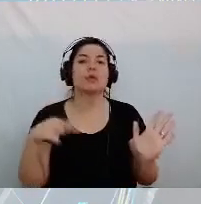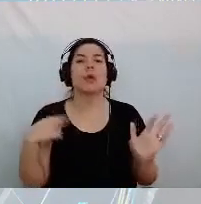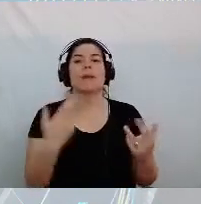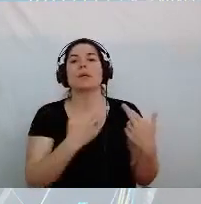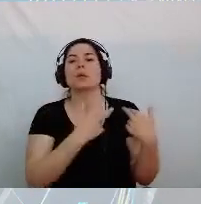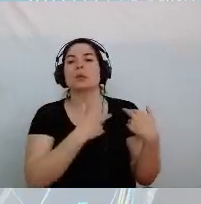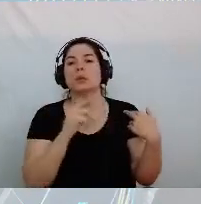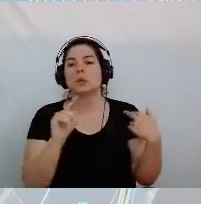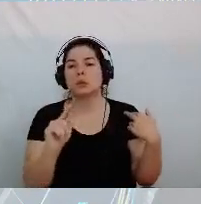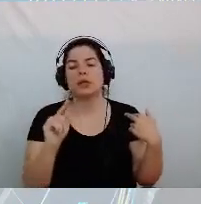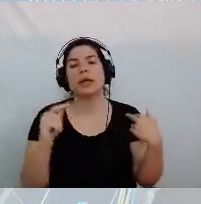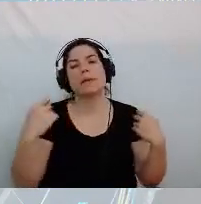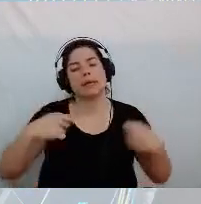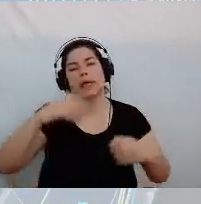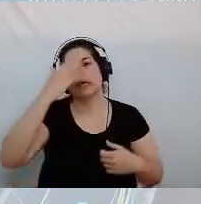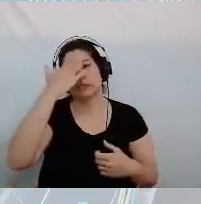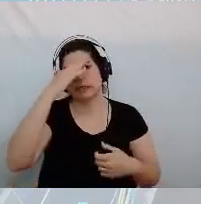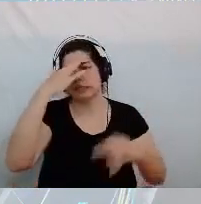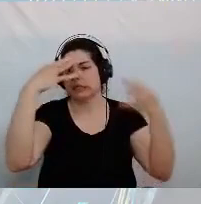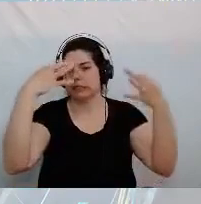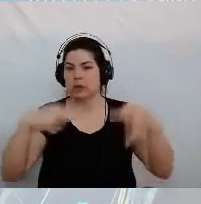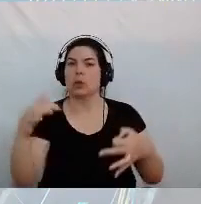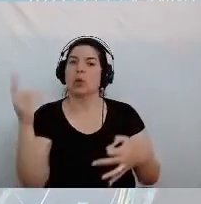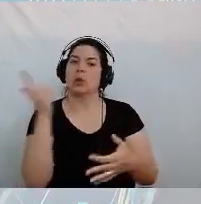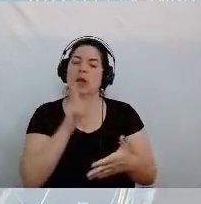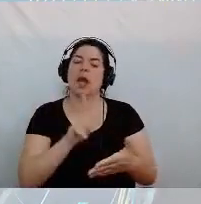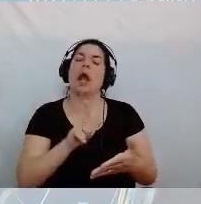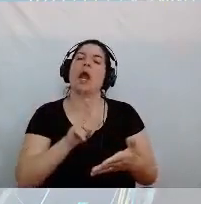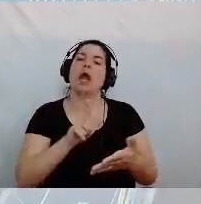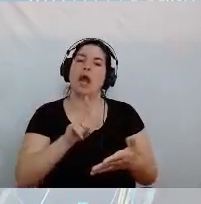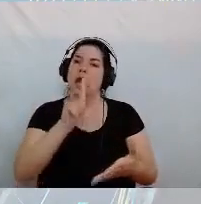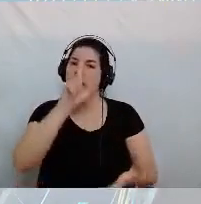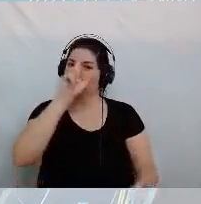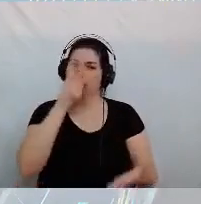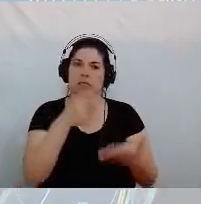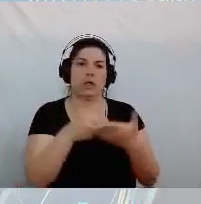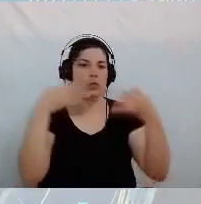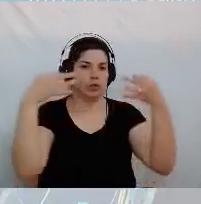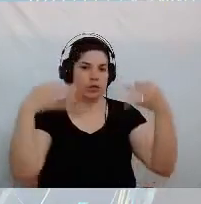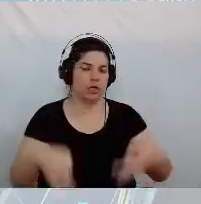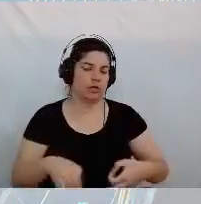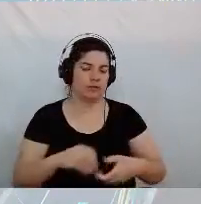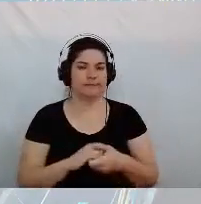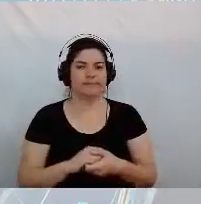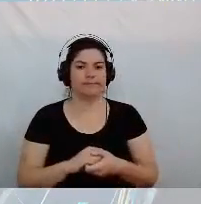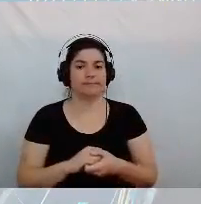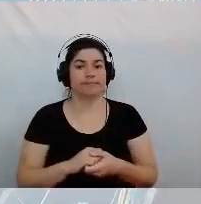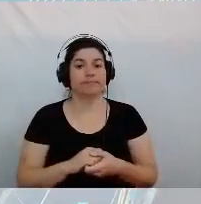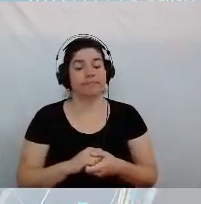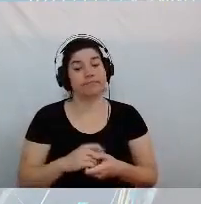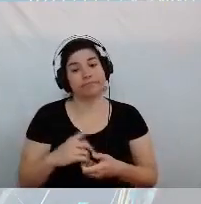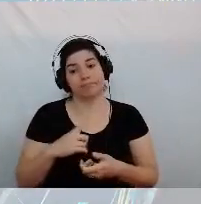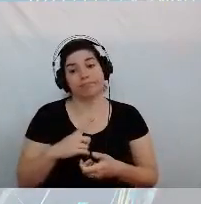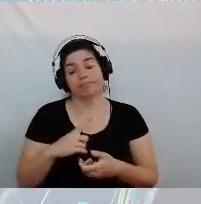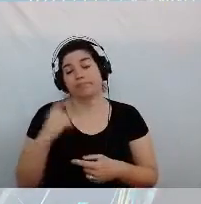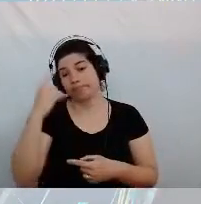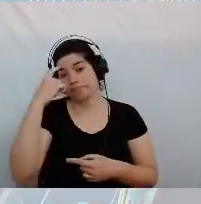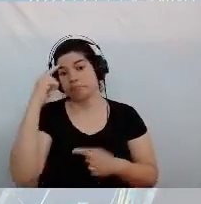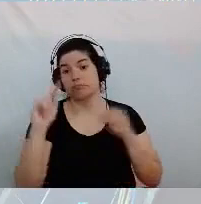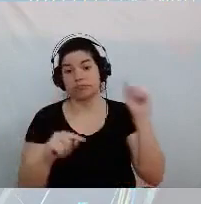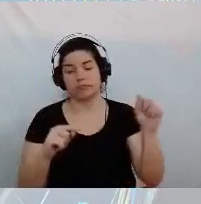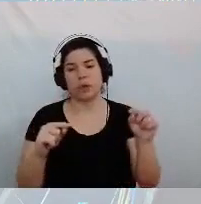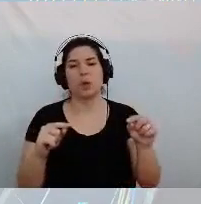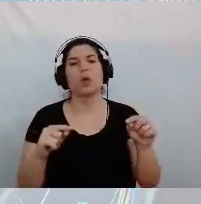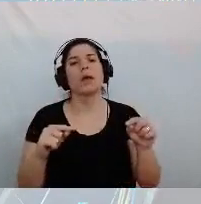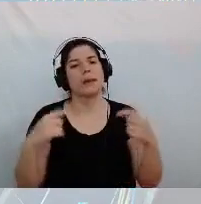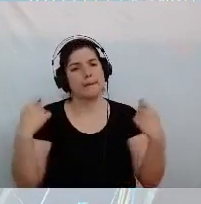consciência situacional crescente pra gente poder tomar as atitudes corretas E aí eh começa um bom ponto a gente precisa adquirir o hábito